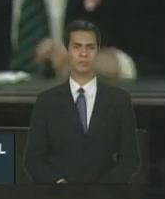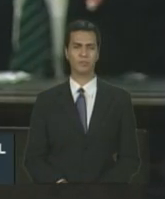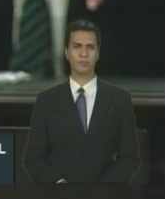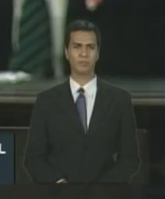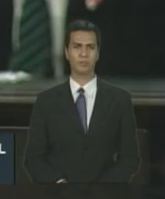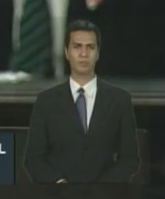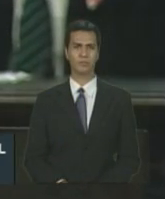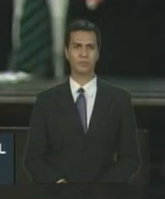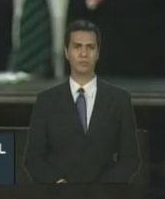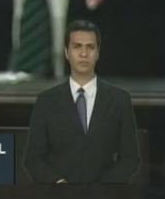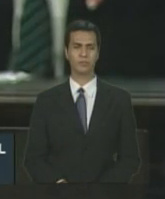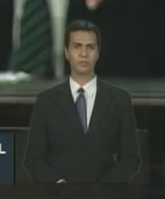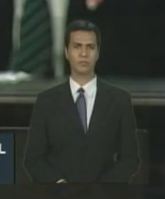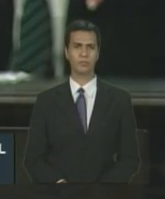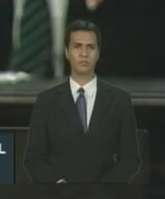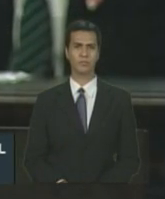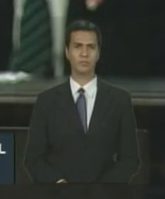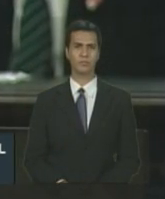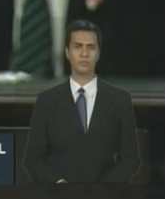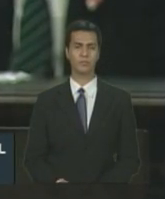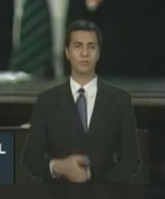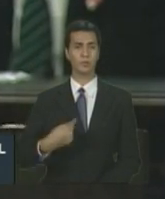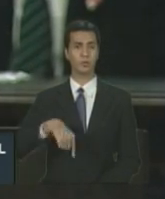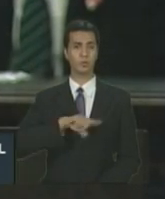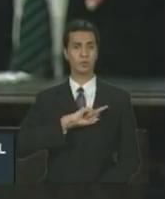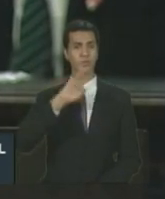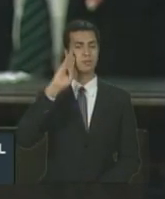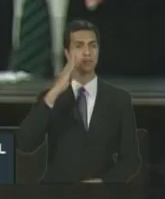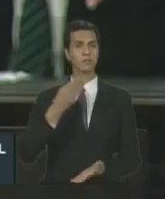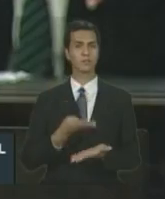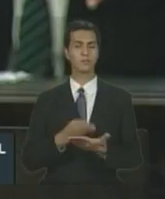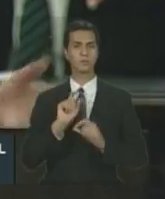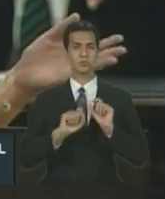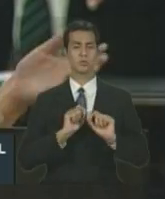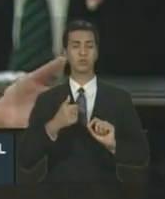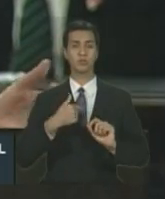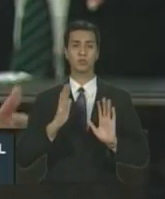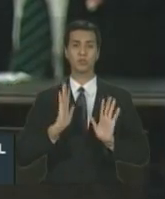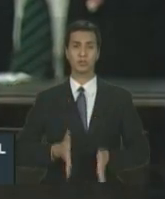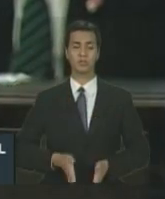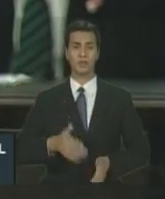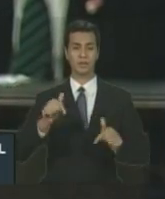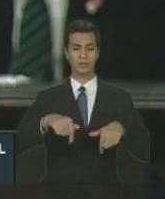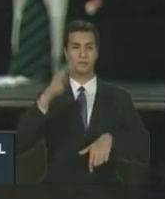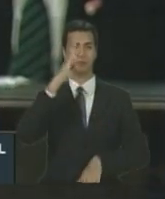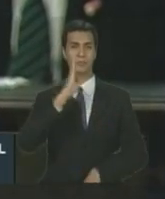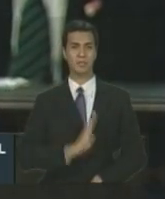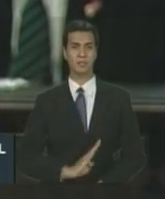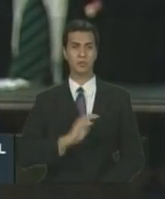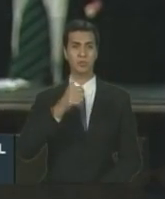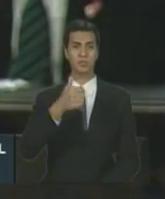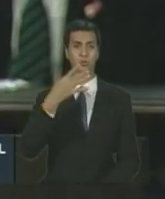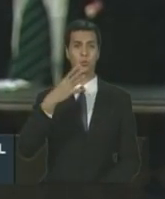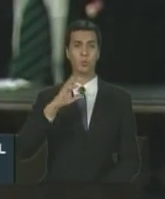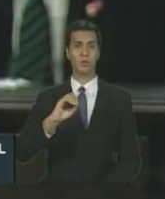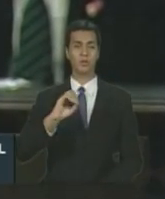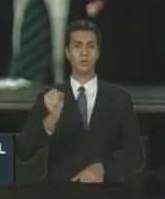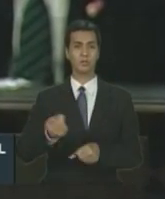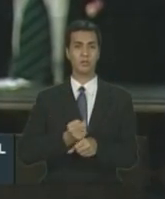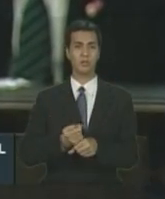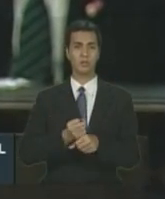acreditamos, talvez até pelo fato que vivamos há 140 anos em paz com todos os nossos